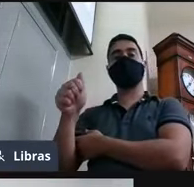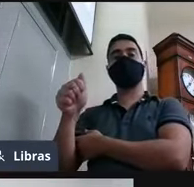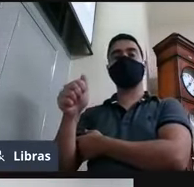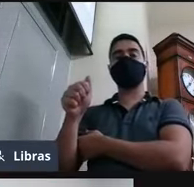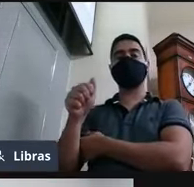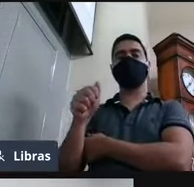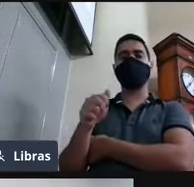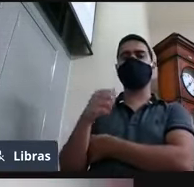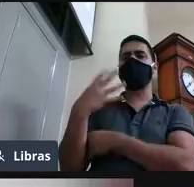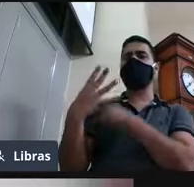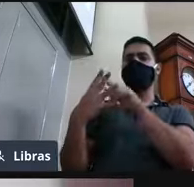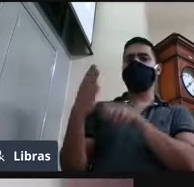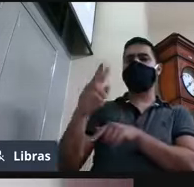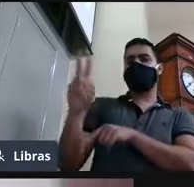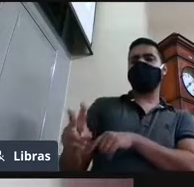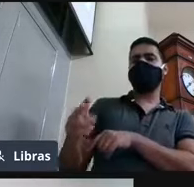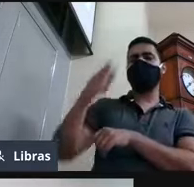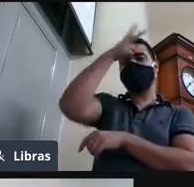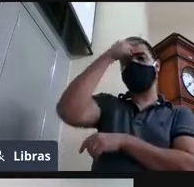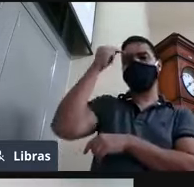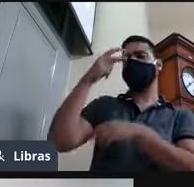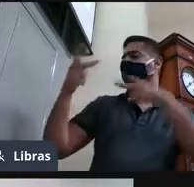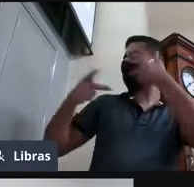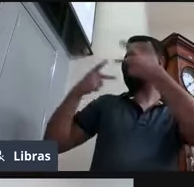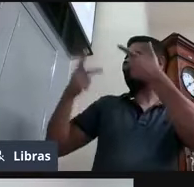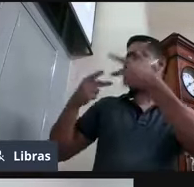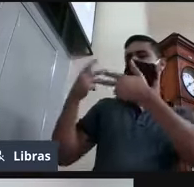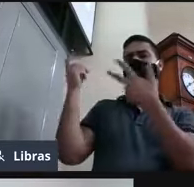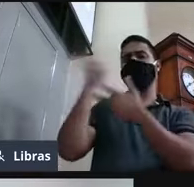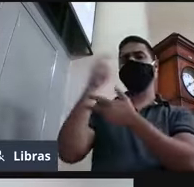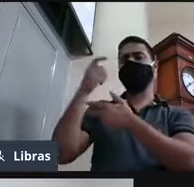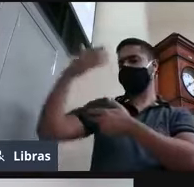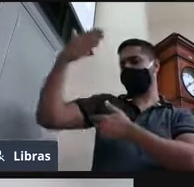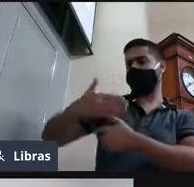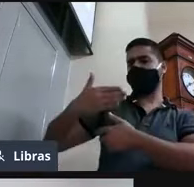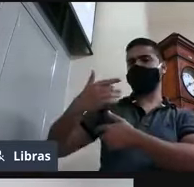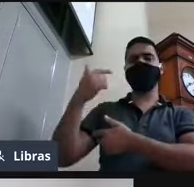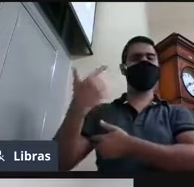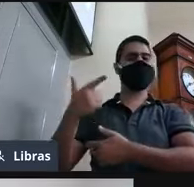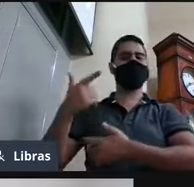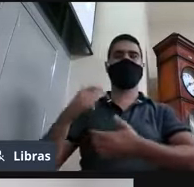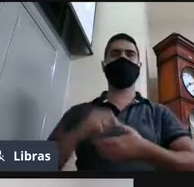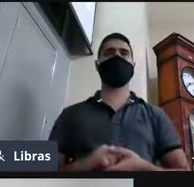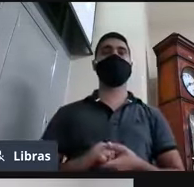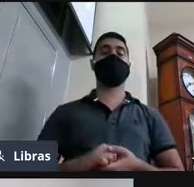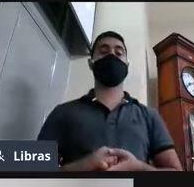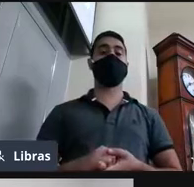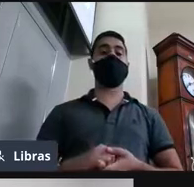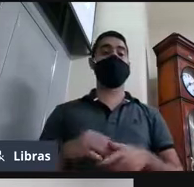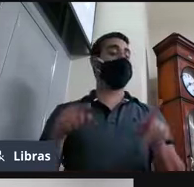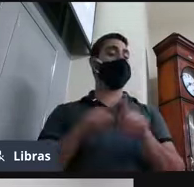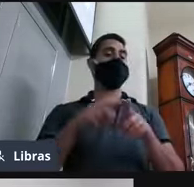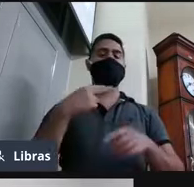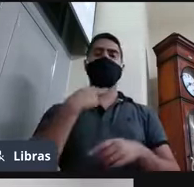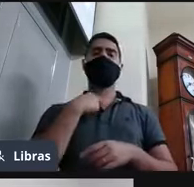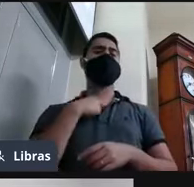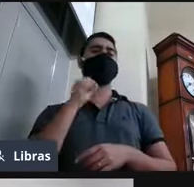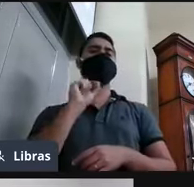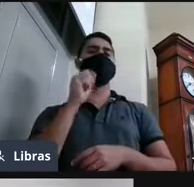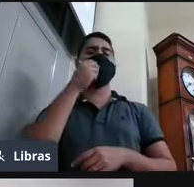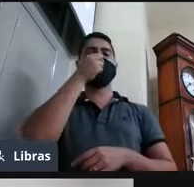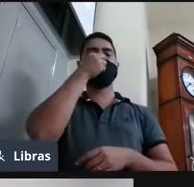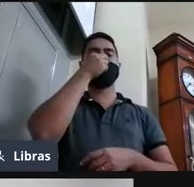1000 histórias, mas nunca provaram nada, porque não tinha nada. E nós não podemos jamais, digo